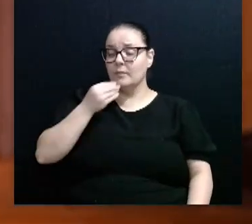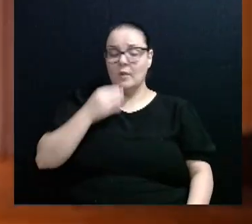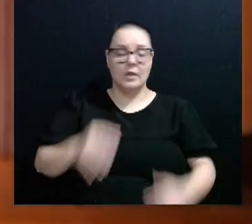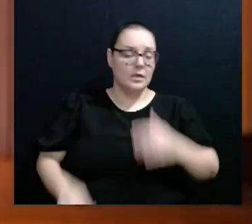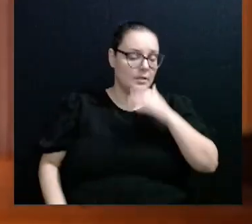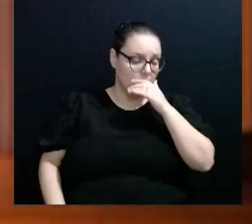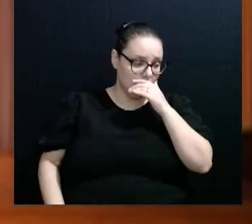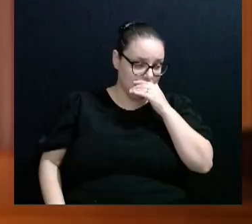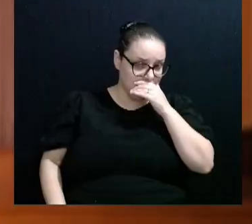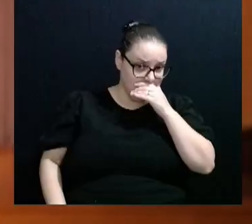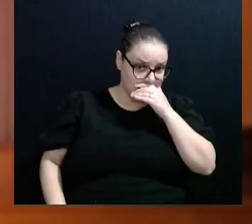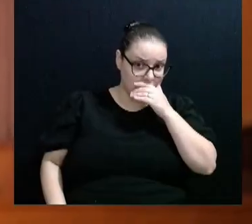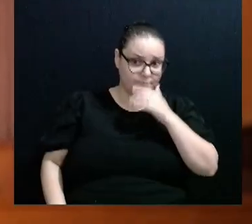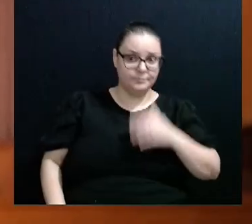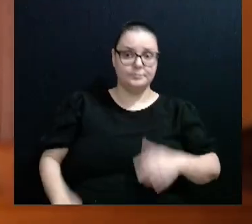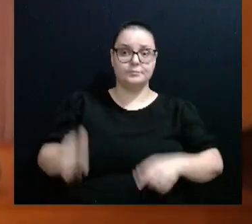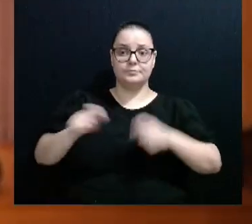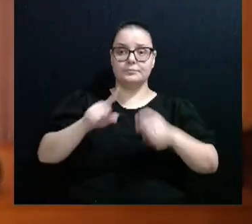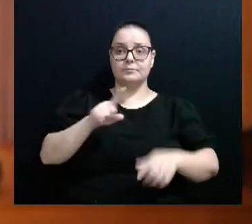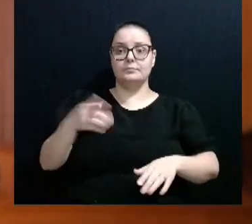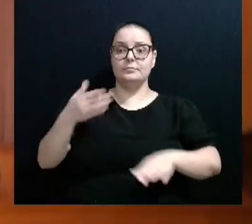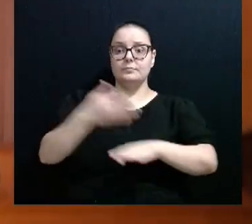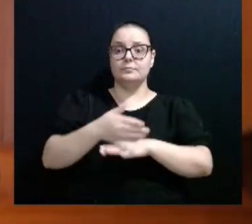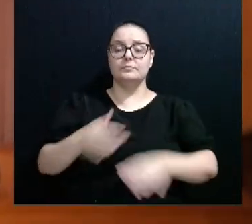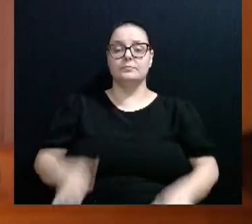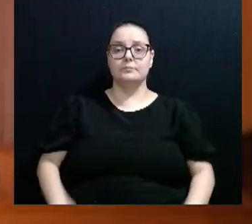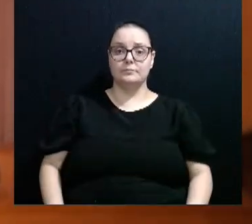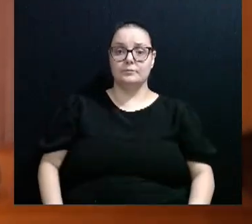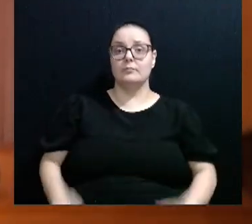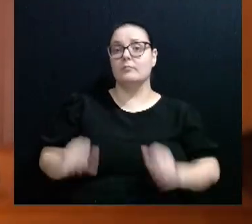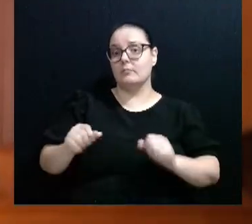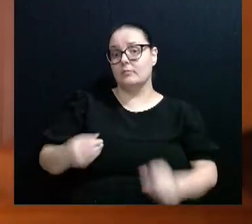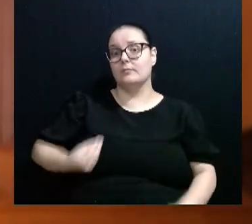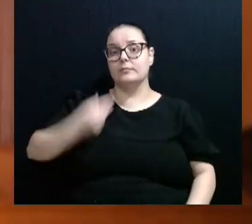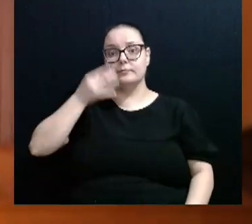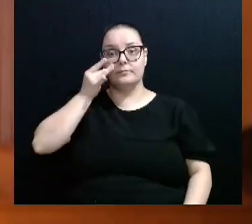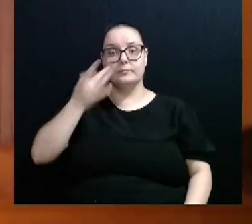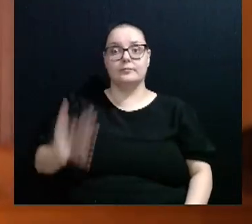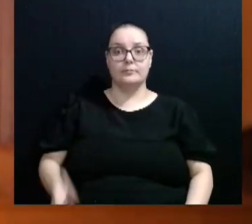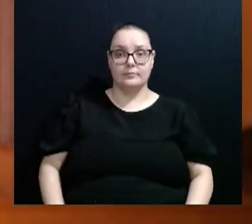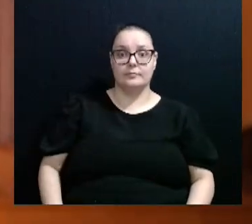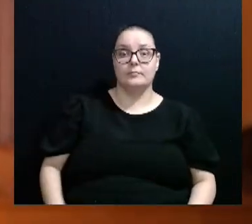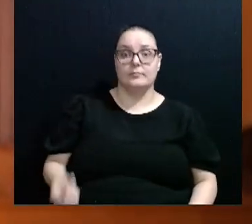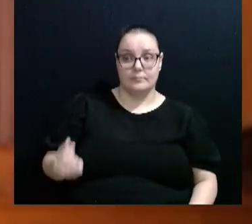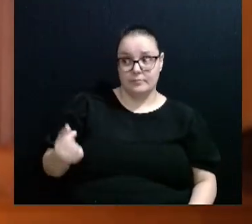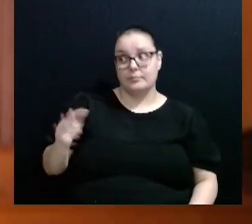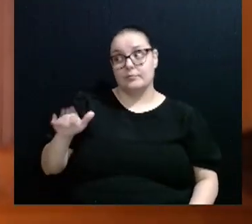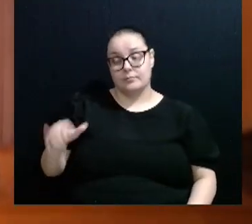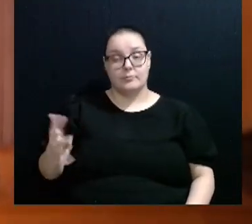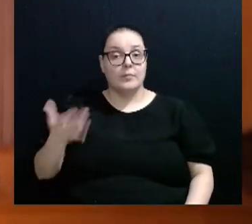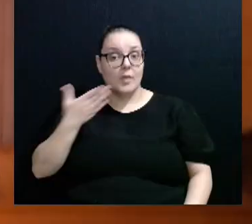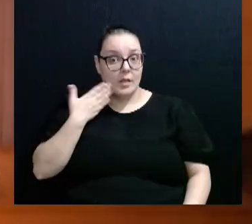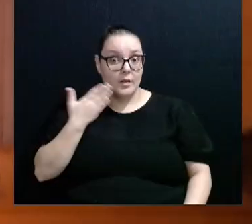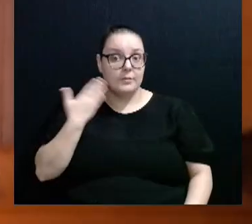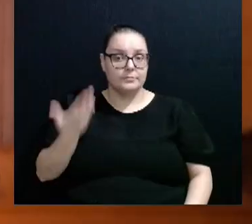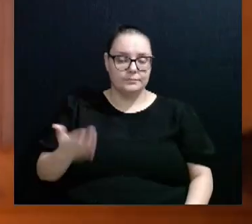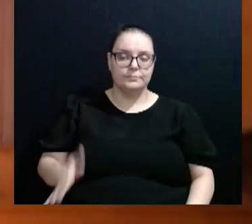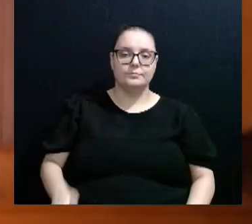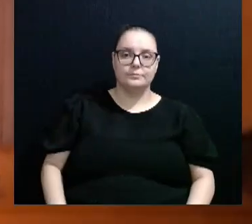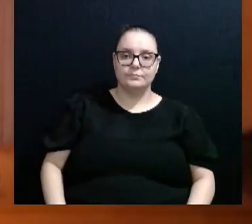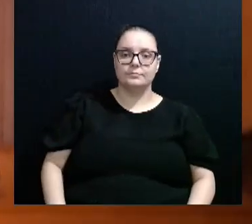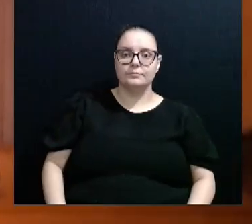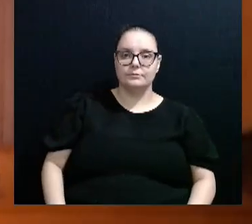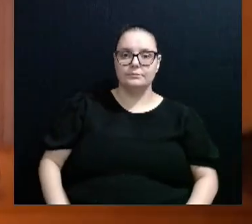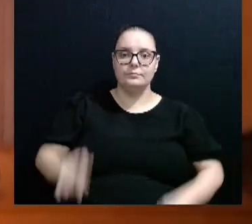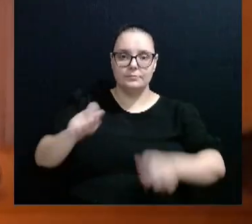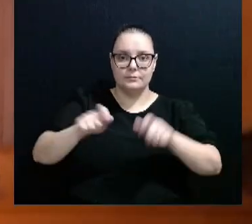frequentam possam vir, né? Então, preços populares que facilita, né, com que as pessoas